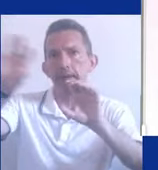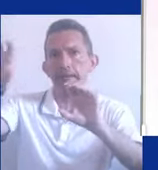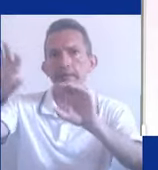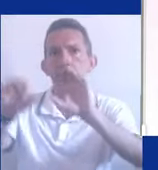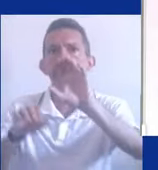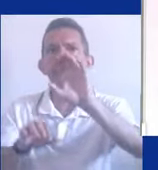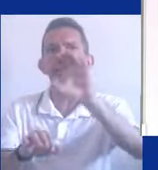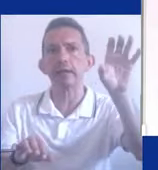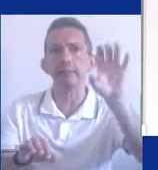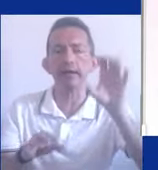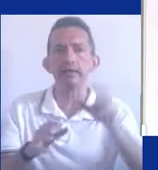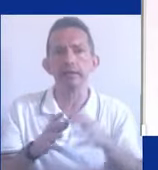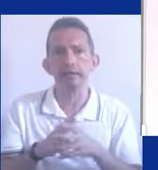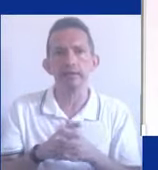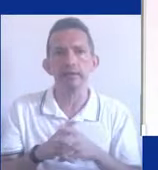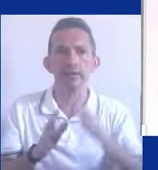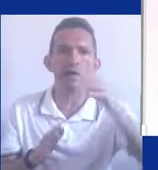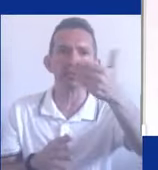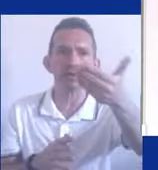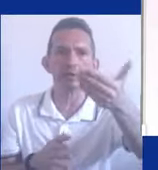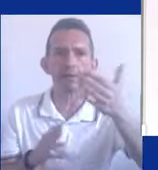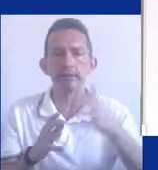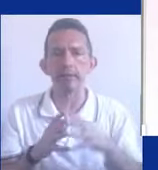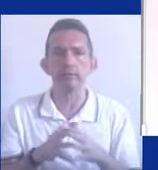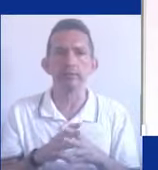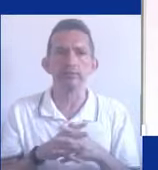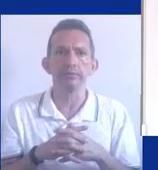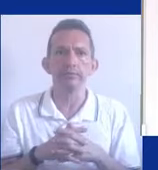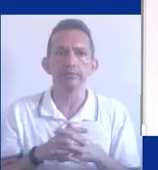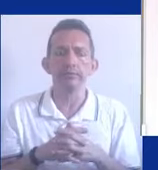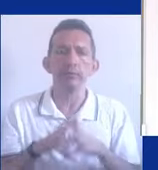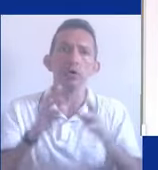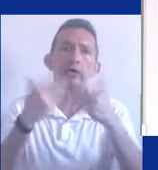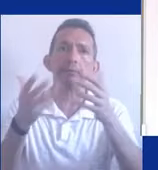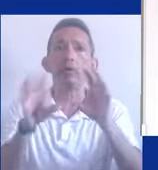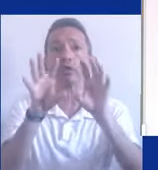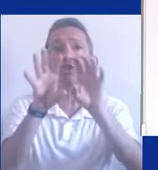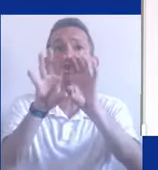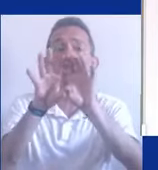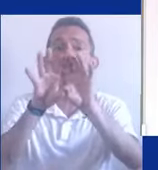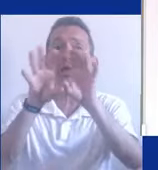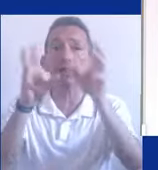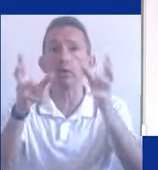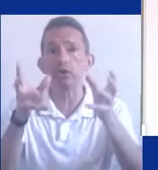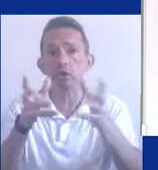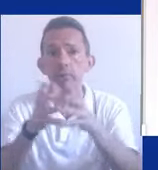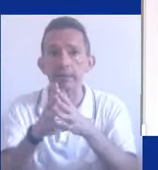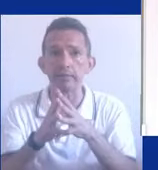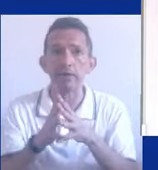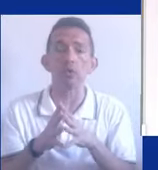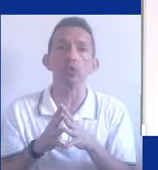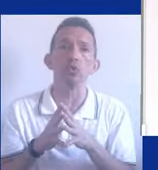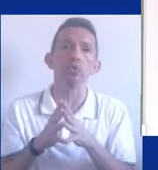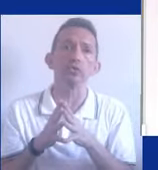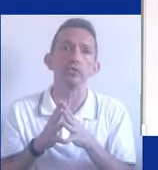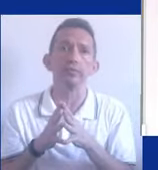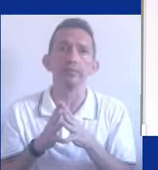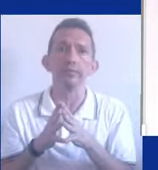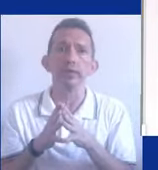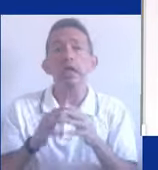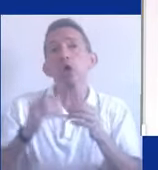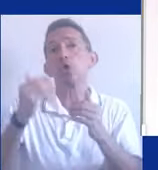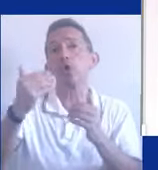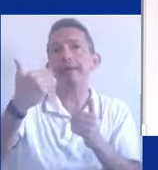ergastoplasma. Plasma que trabalha. Ergasto quer dizer trabalho. Por quê? Porque quando a gente olha o retículo endoplasmático